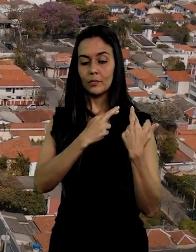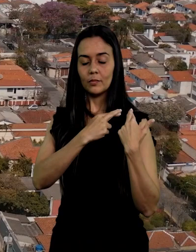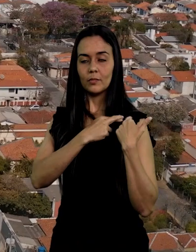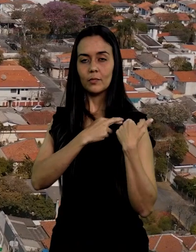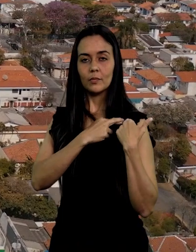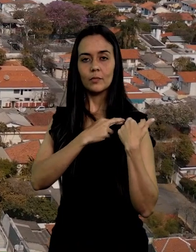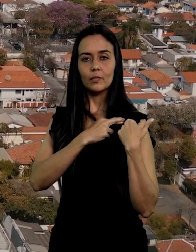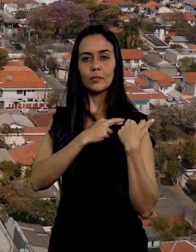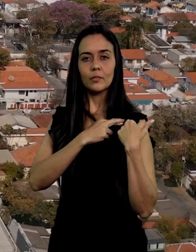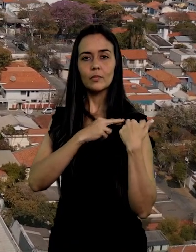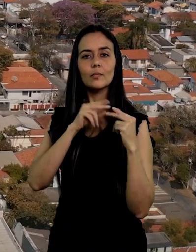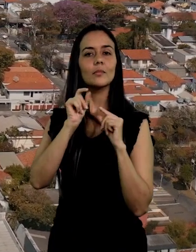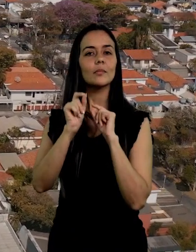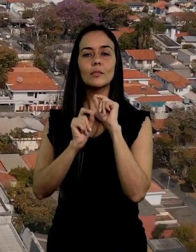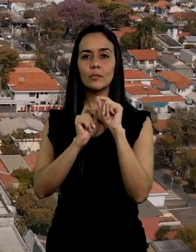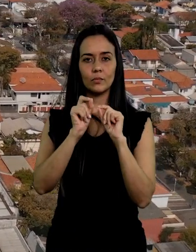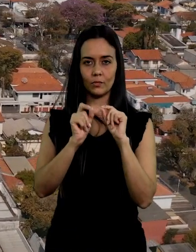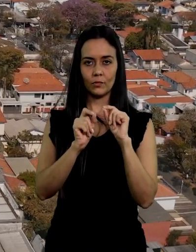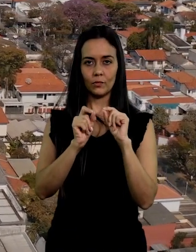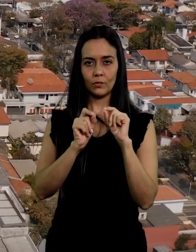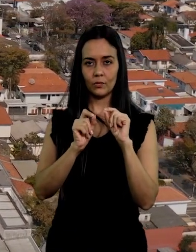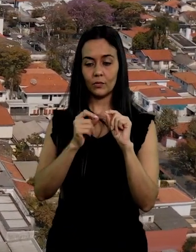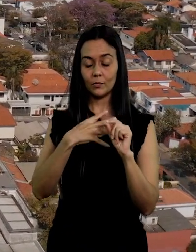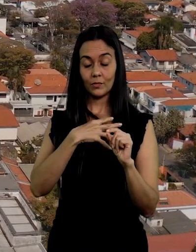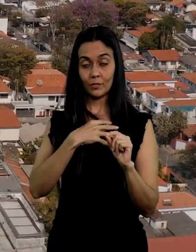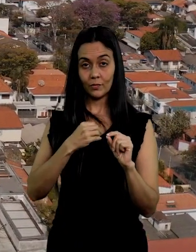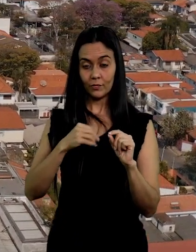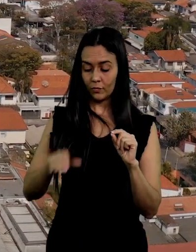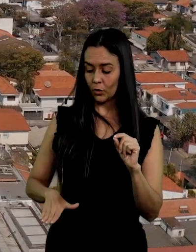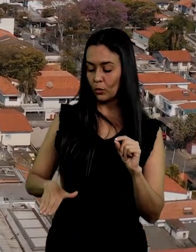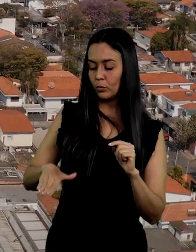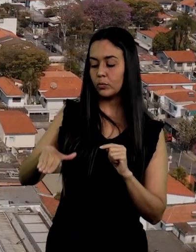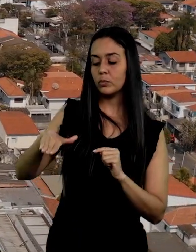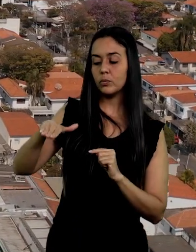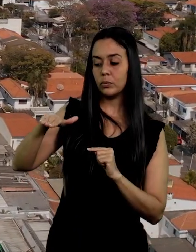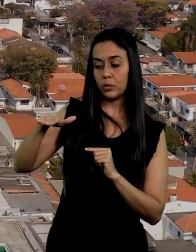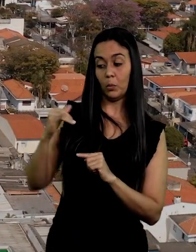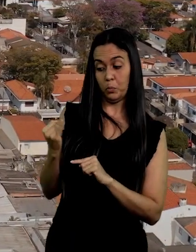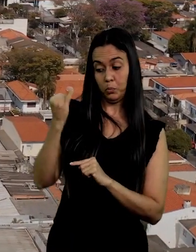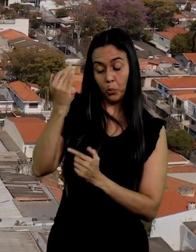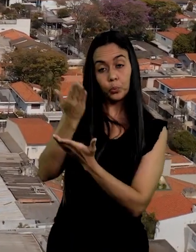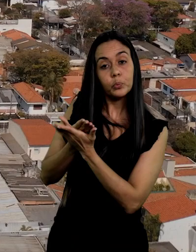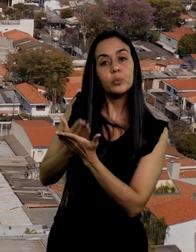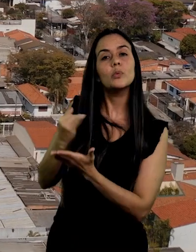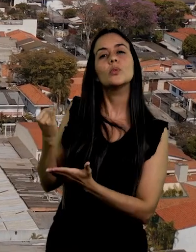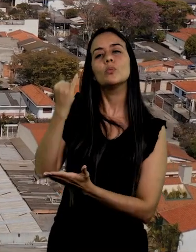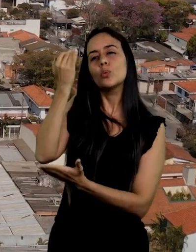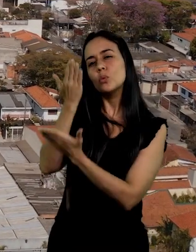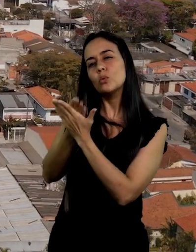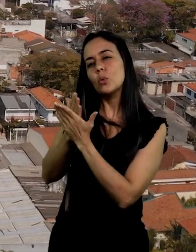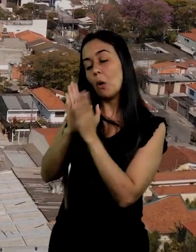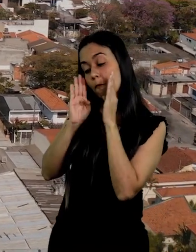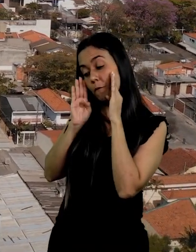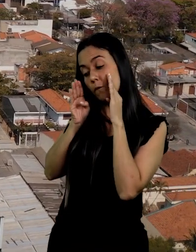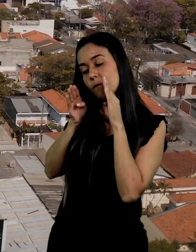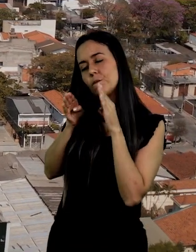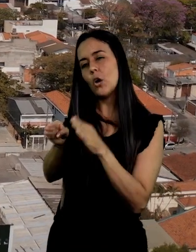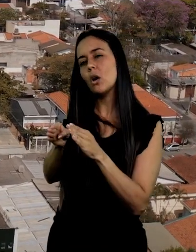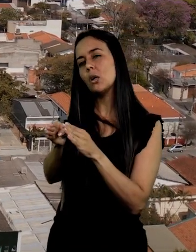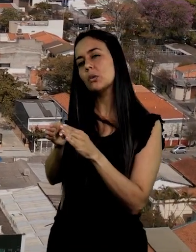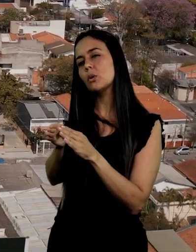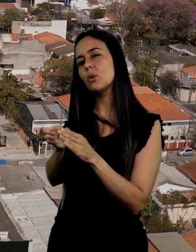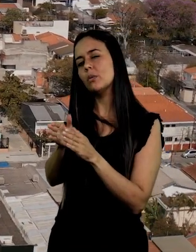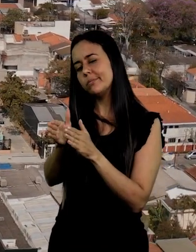responsabilidade pela vida escolar dos nossos filhos. Sempre pensando, né? Isto que ele está fazendo agora vai